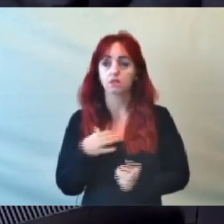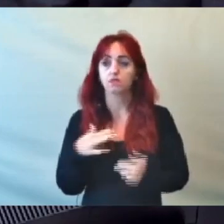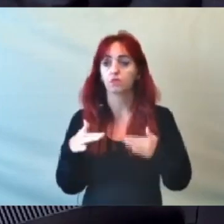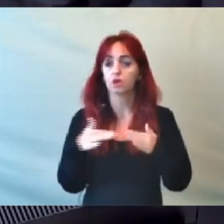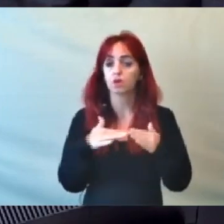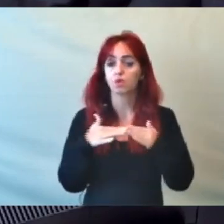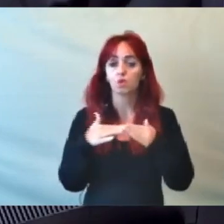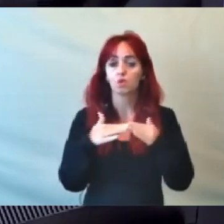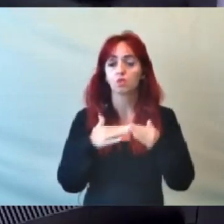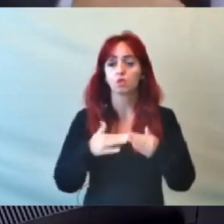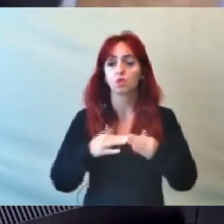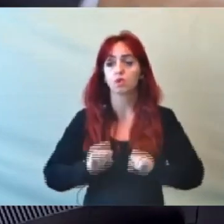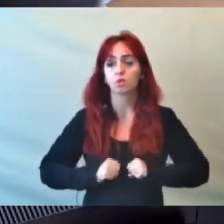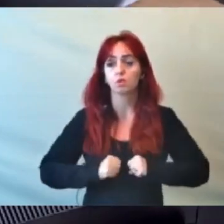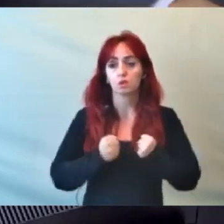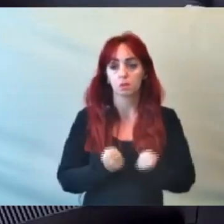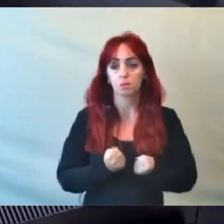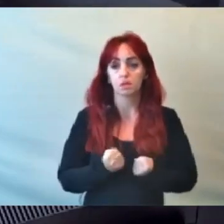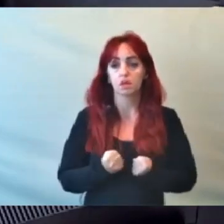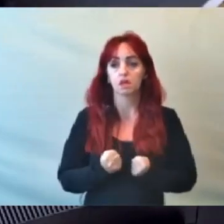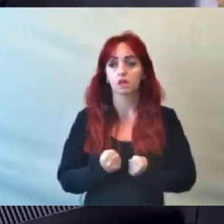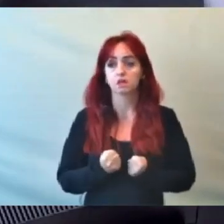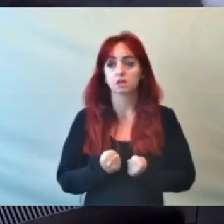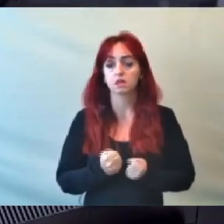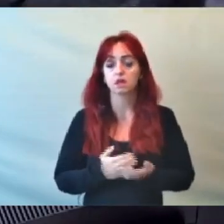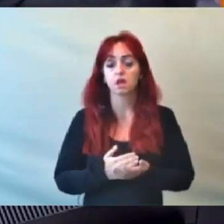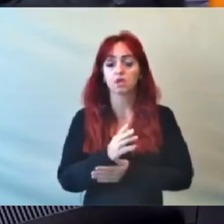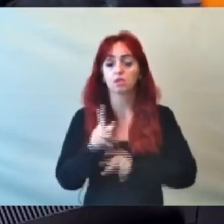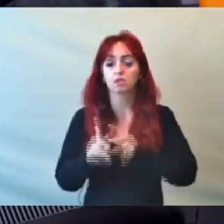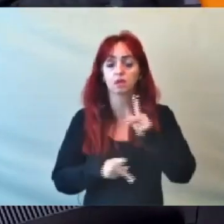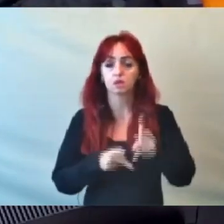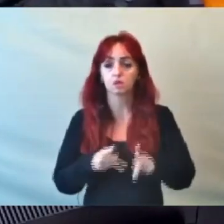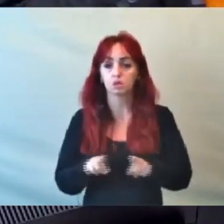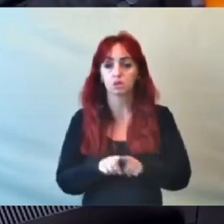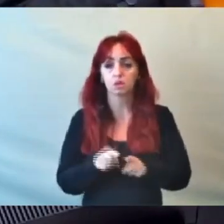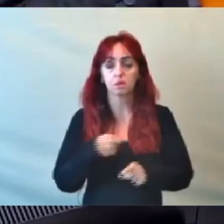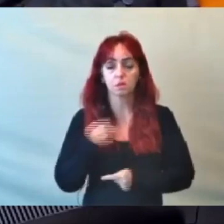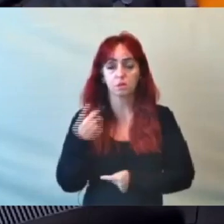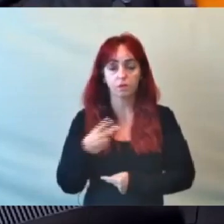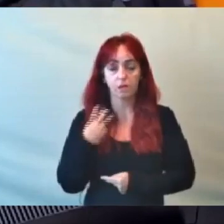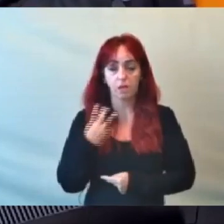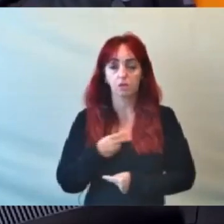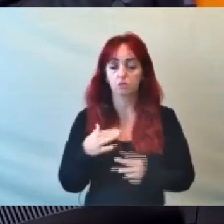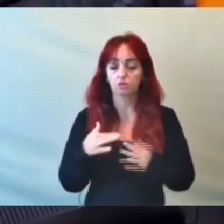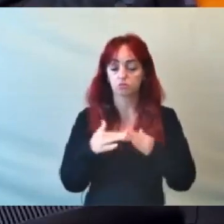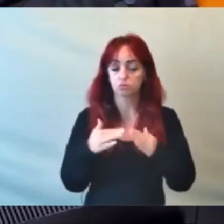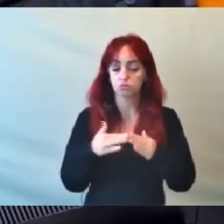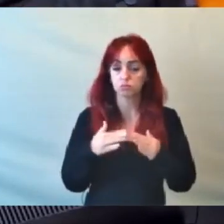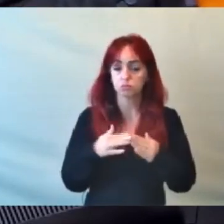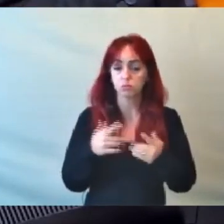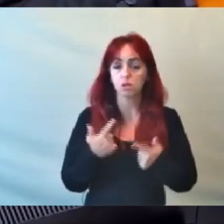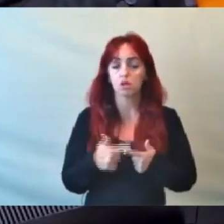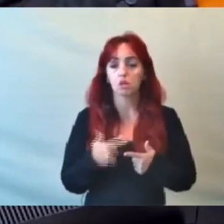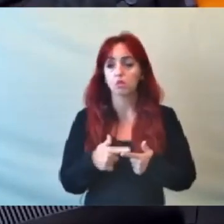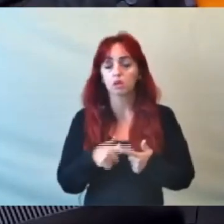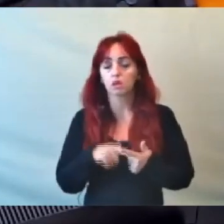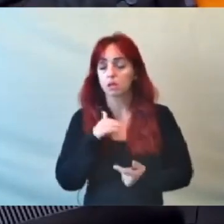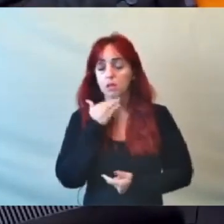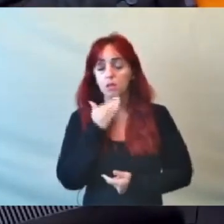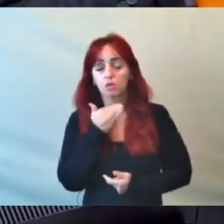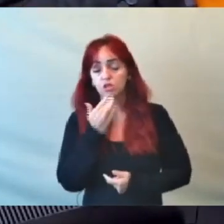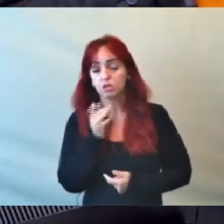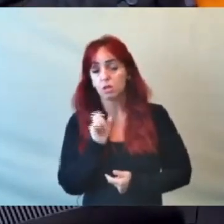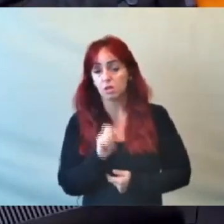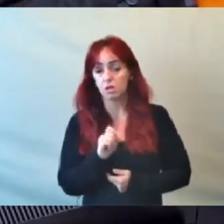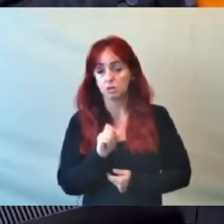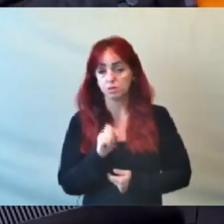dessa CPI, dentre eles esse vereador que vos fala, tem de que não adianta, de que é ilusão